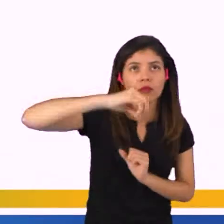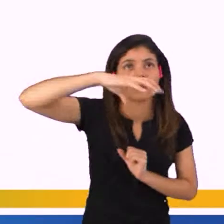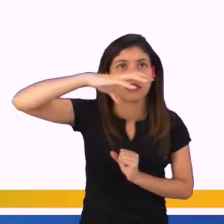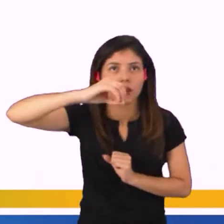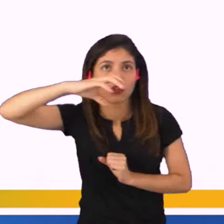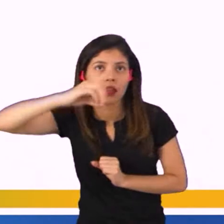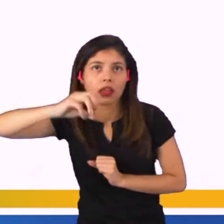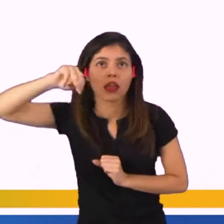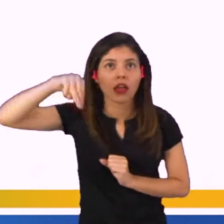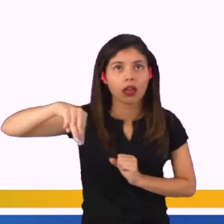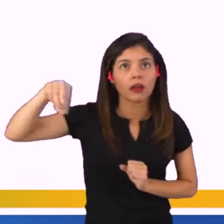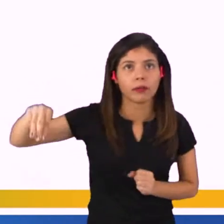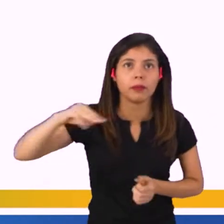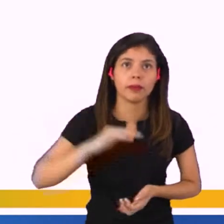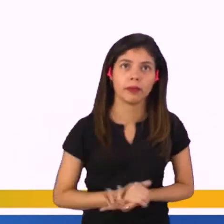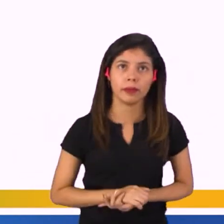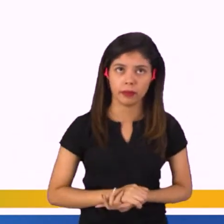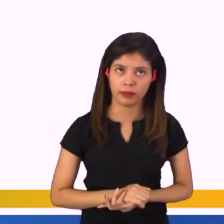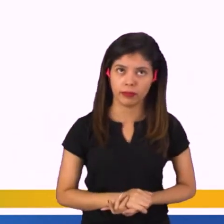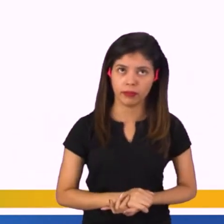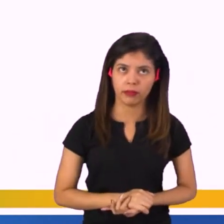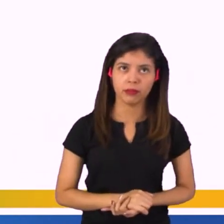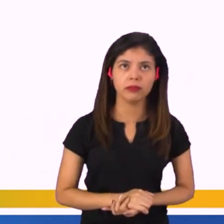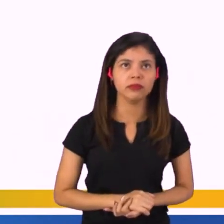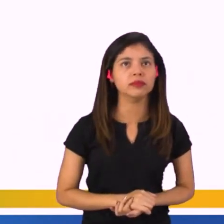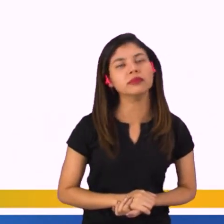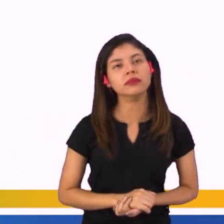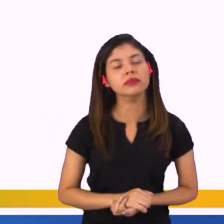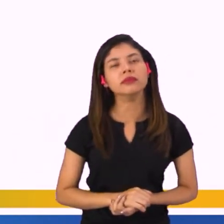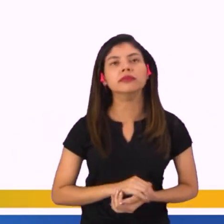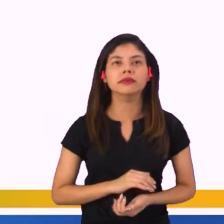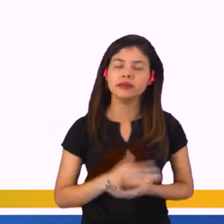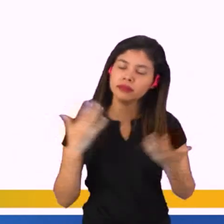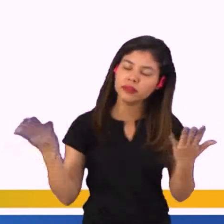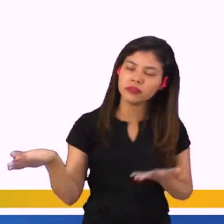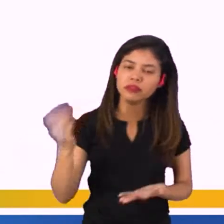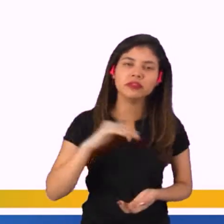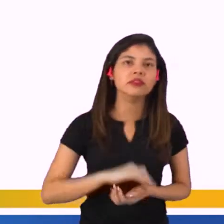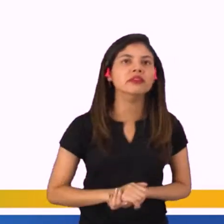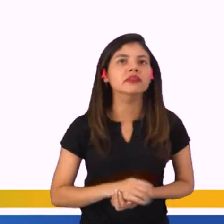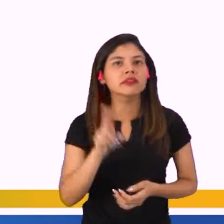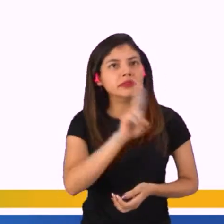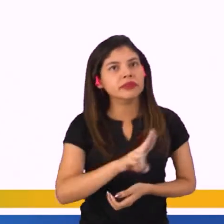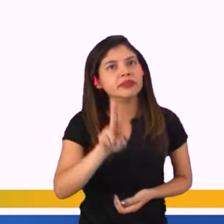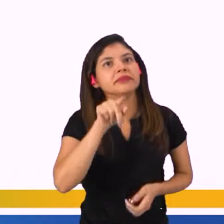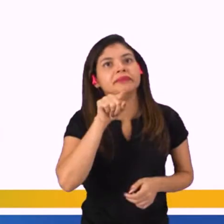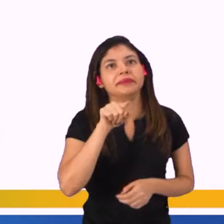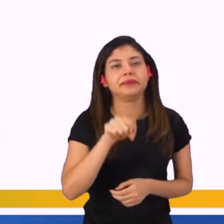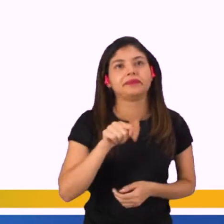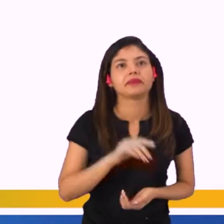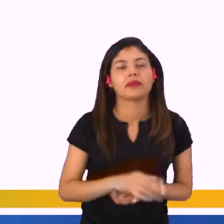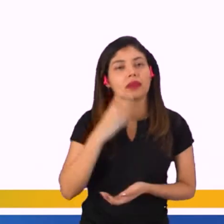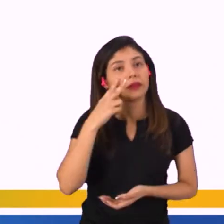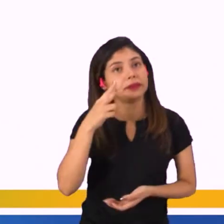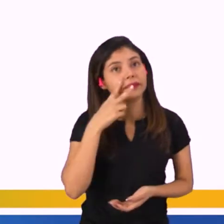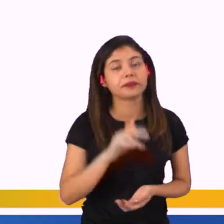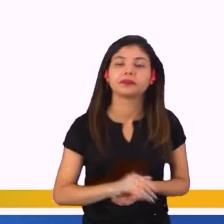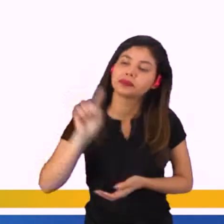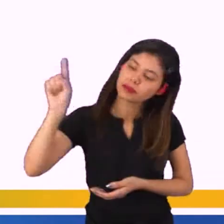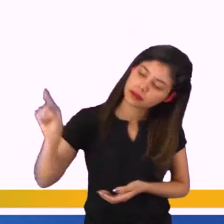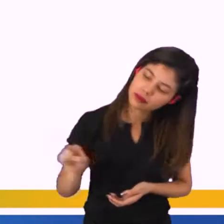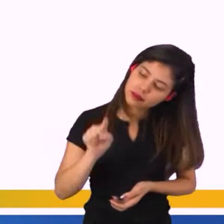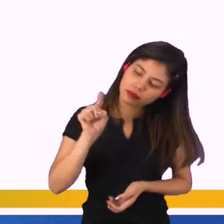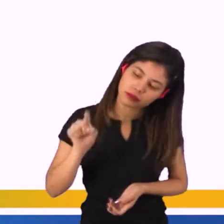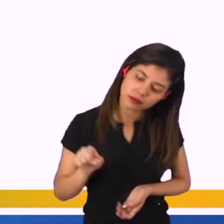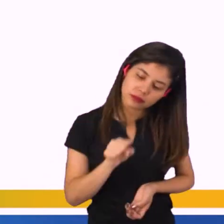de 9.000 milímetros para uma medida do poste em metros. Então, nós vamos usar esse esqueminha aí das